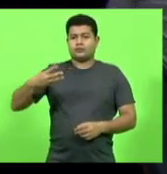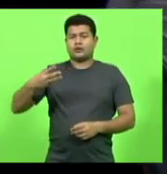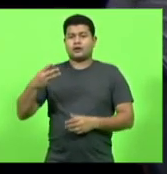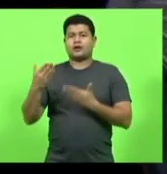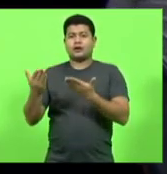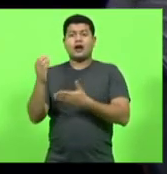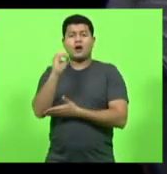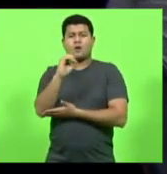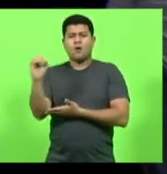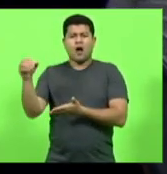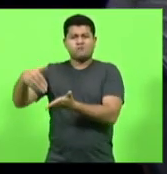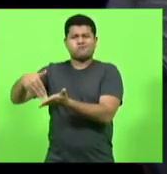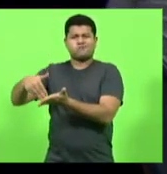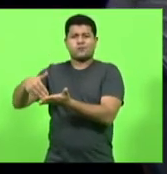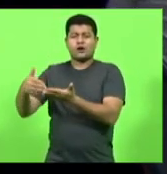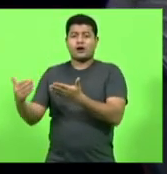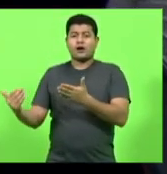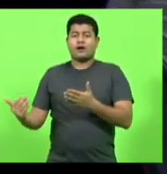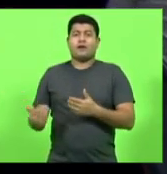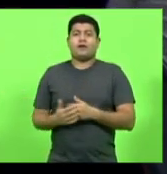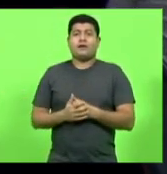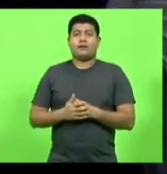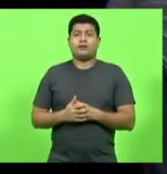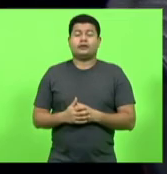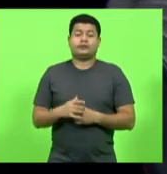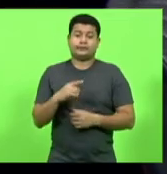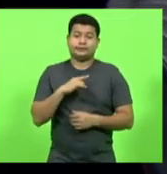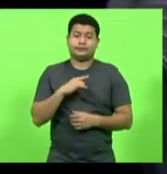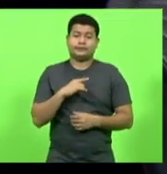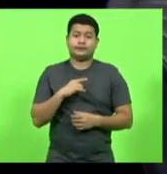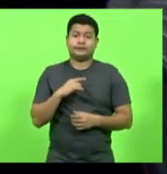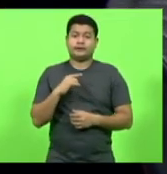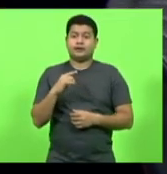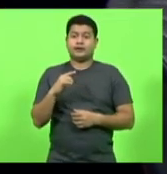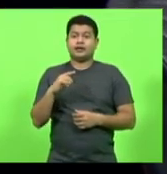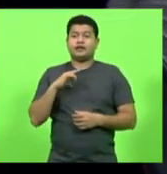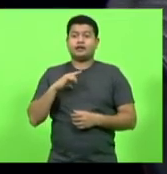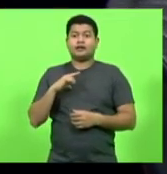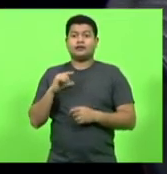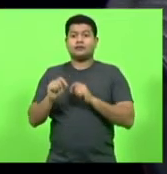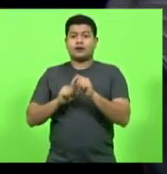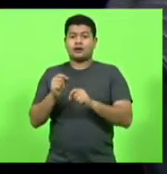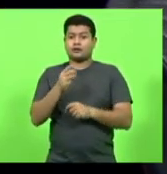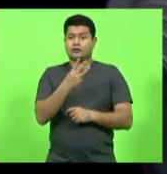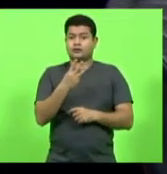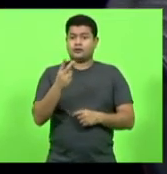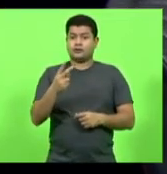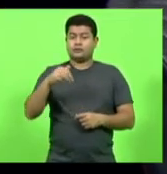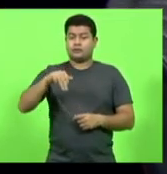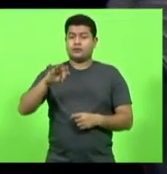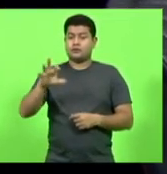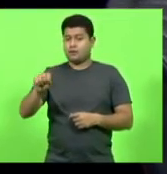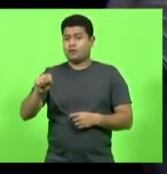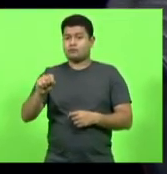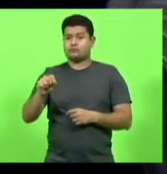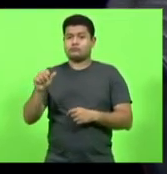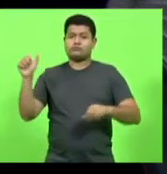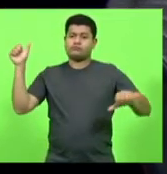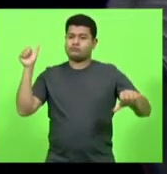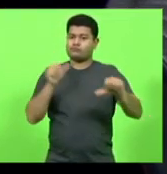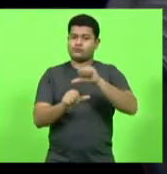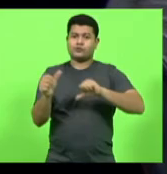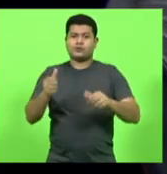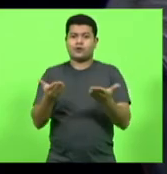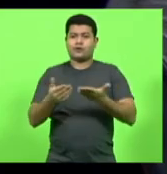oeste catarinense, tinha uma previsão de 32 milhões, foi reduzido para 13